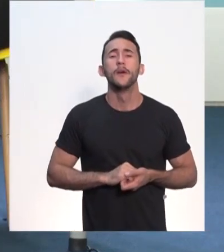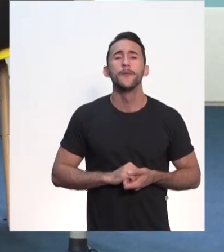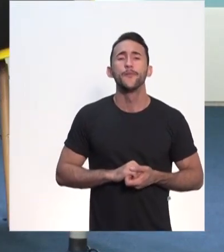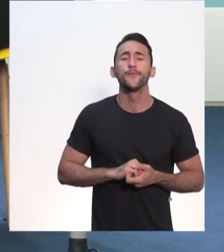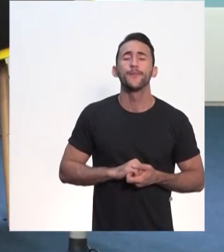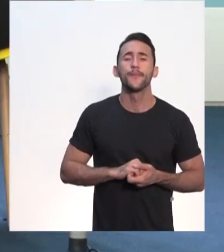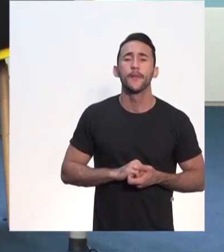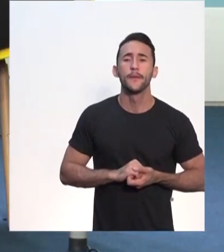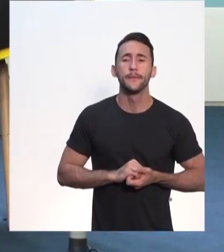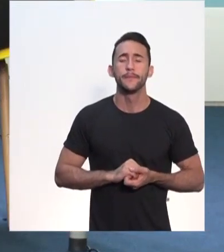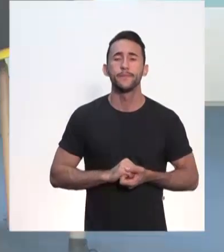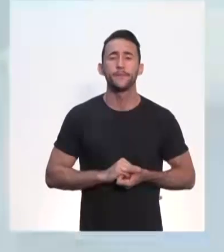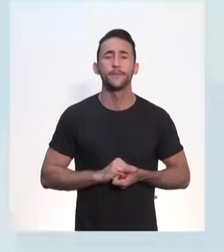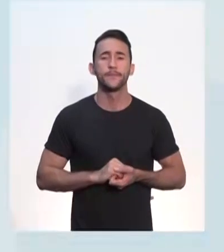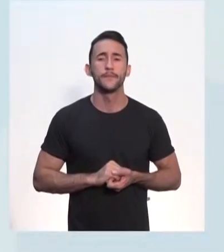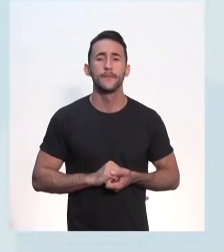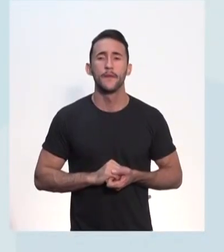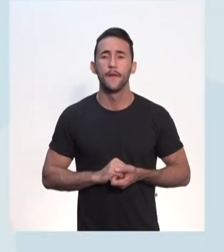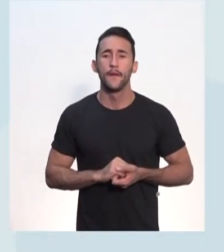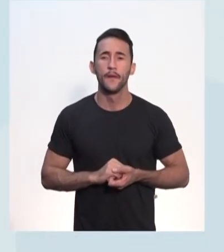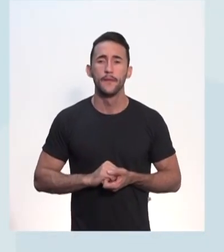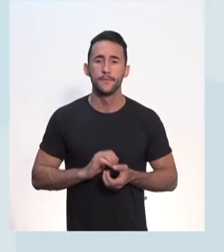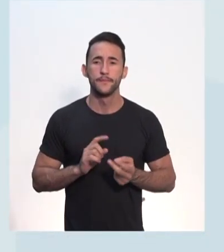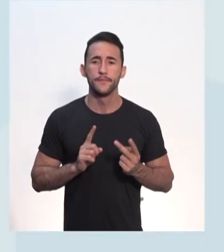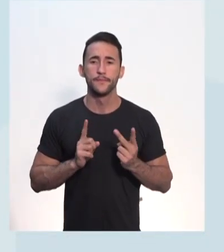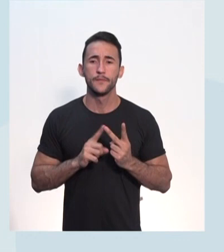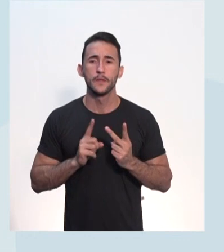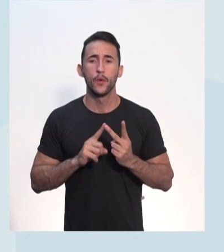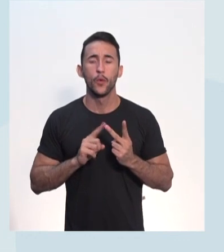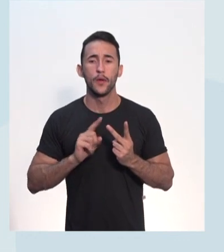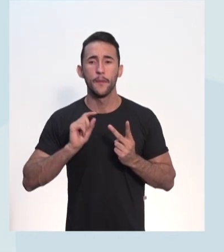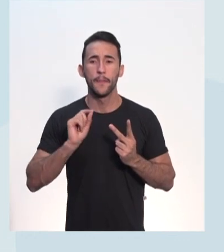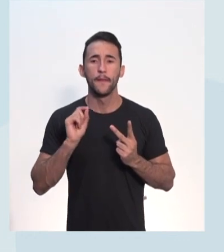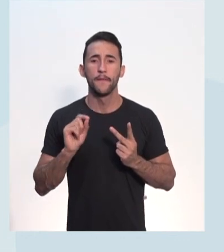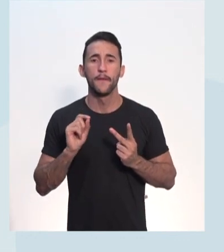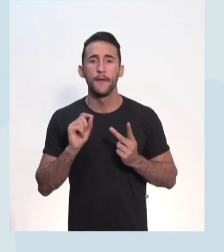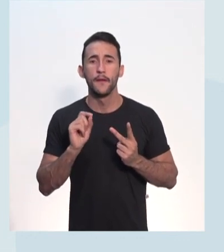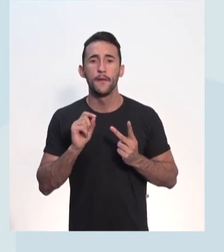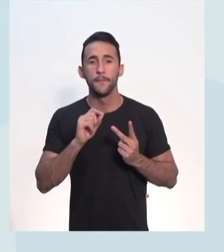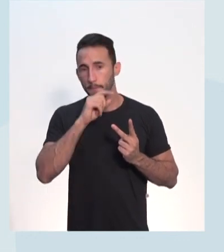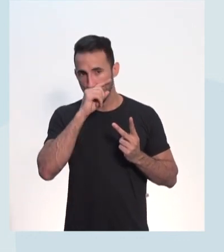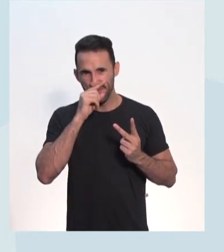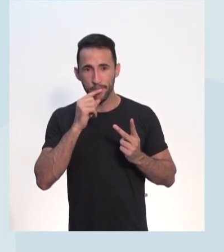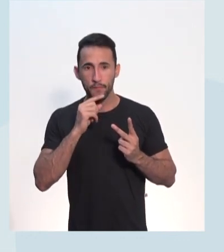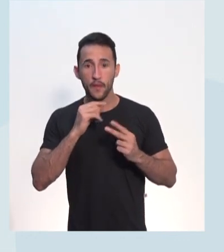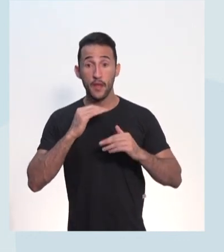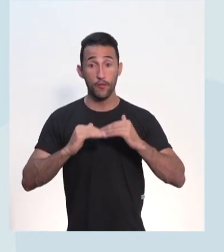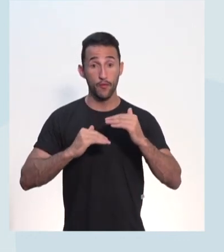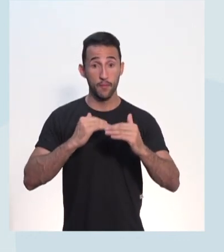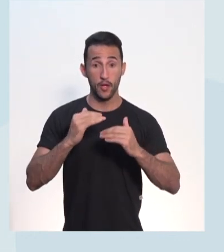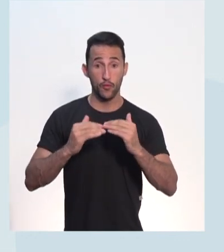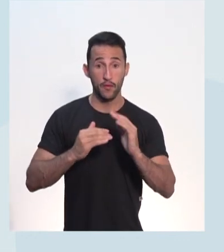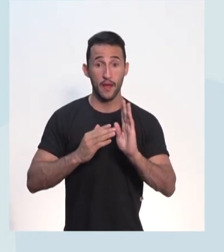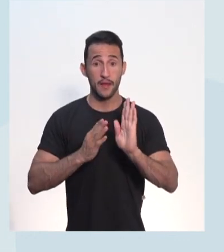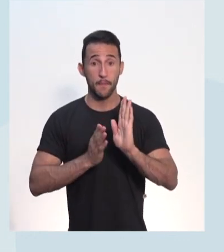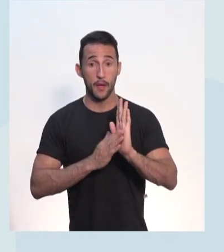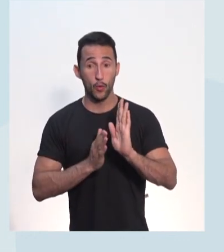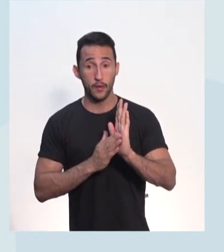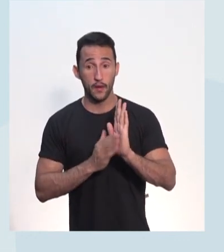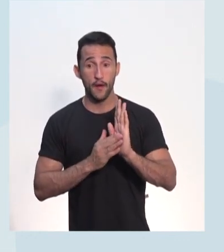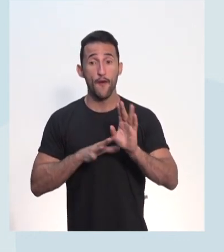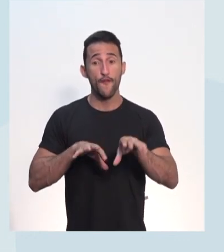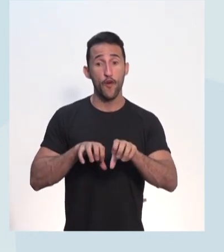essa reorganização ou para essa organização do planejamento de cada escola. Tá bom? Então, é extremamente